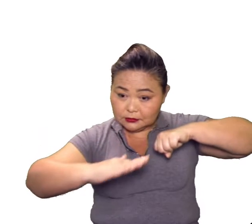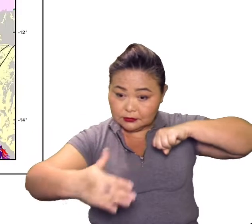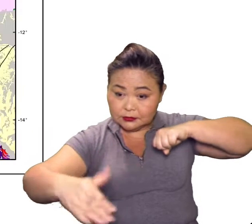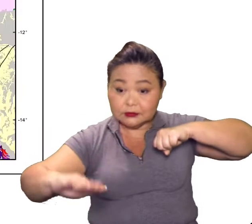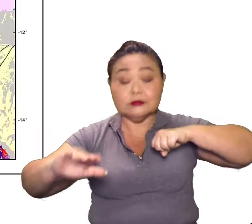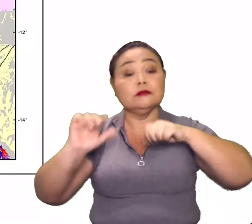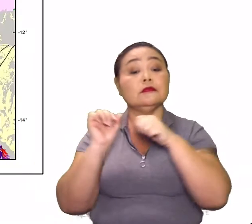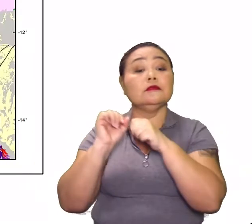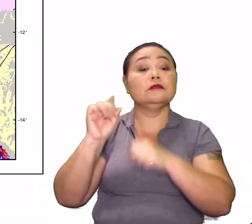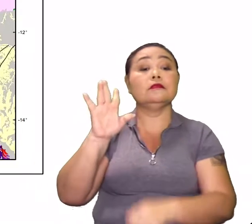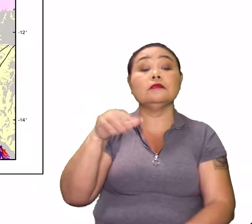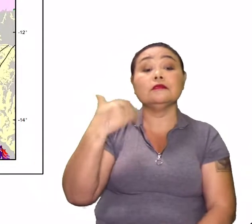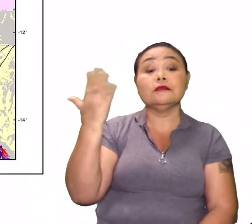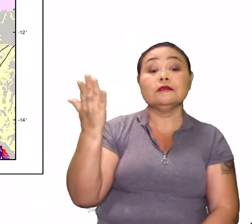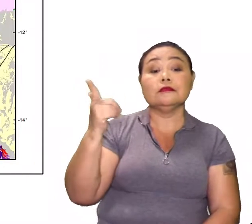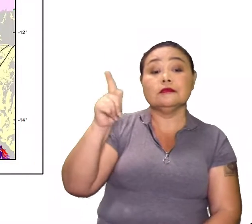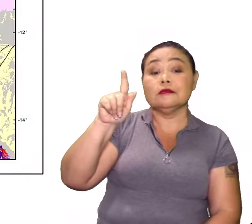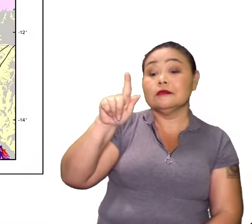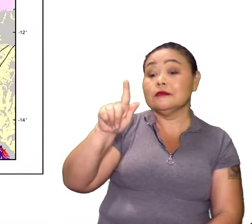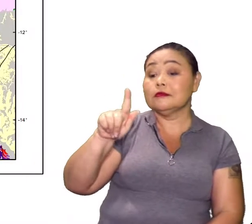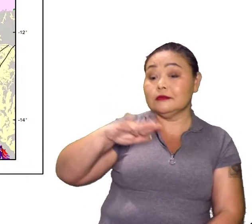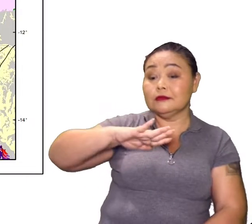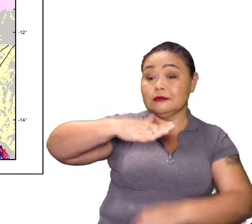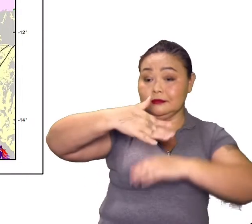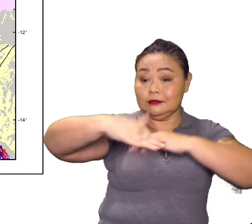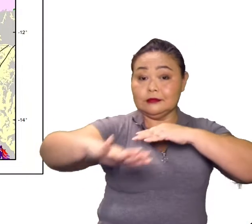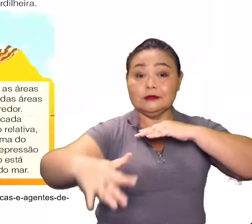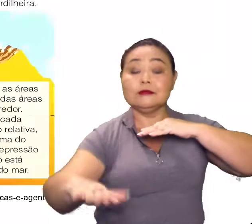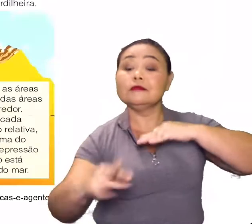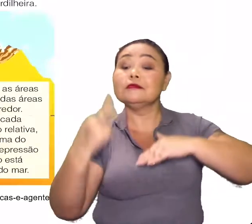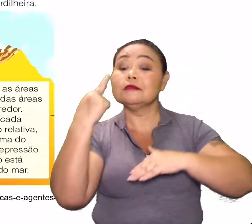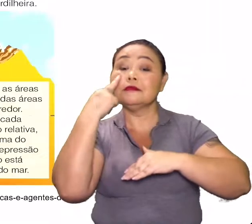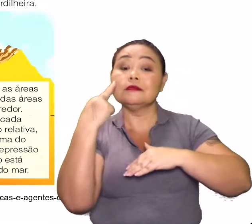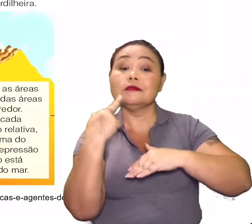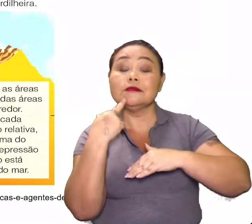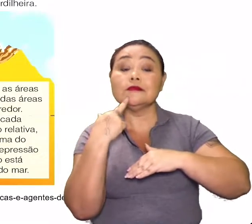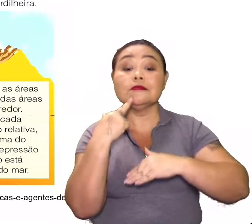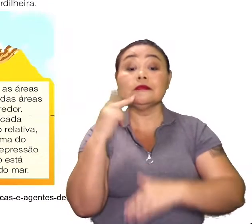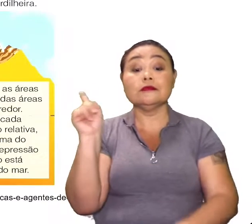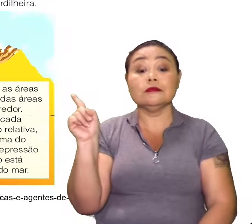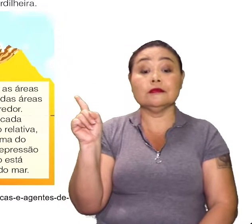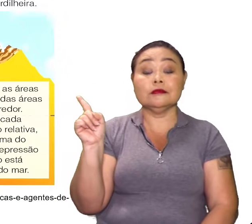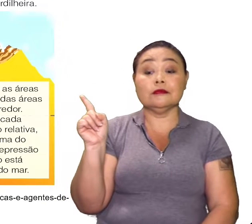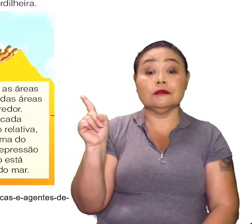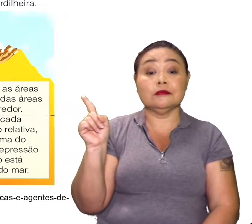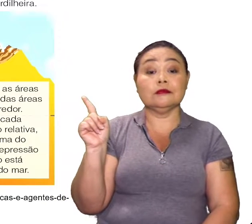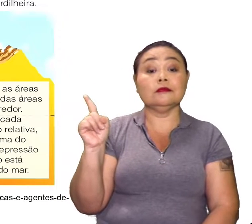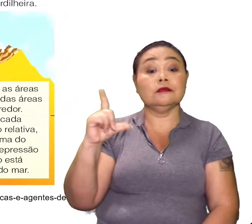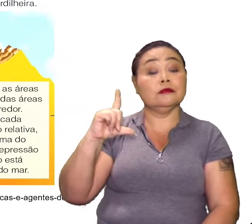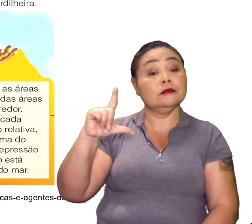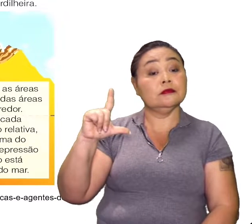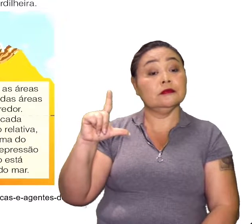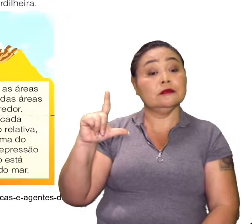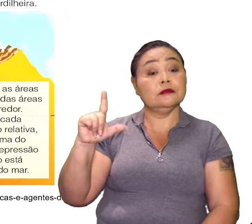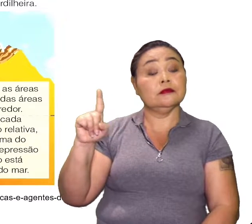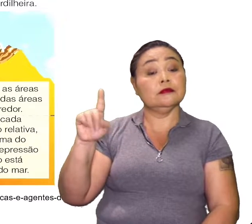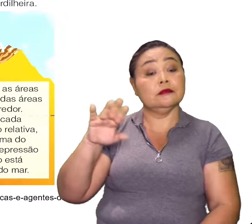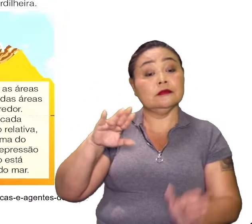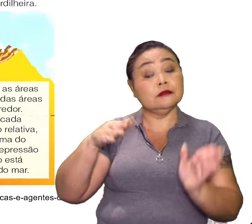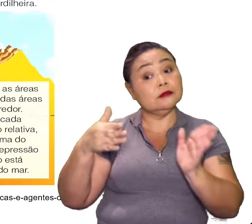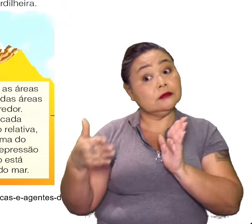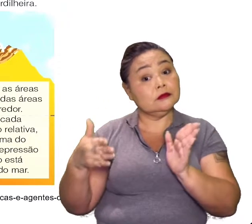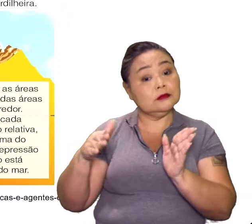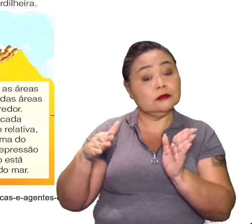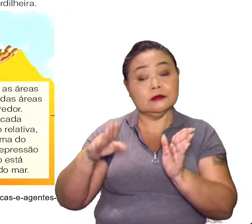estamos pisando. E essa geologia do estado de Rondônia, nós vamos ver que ela passa